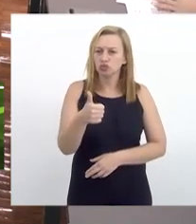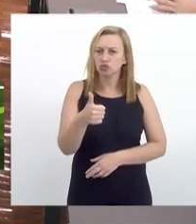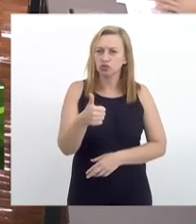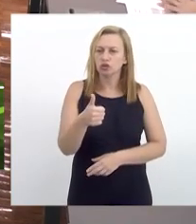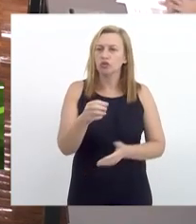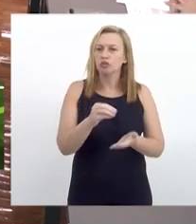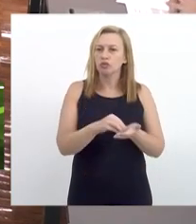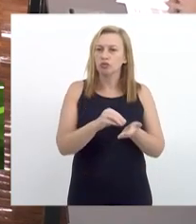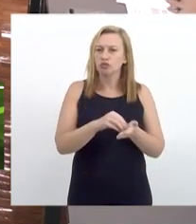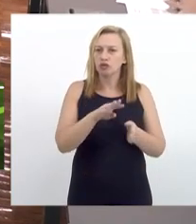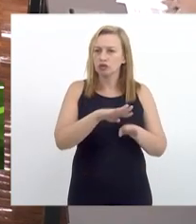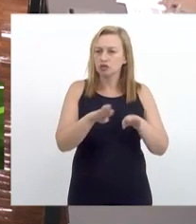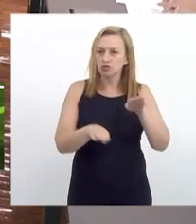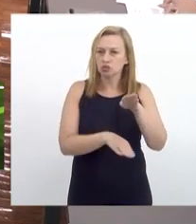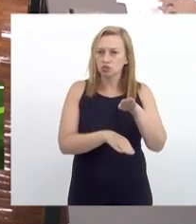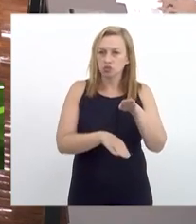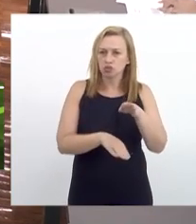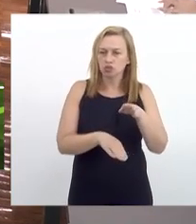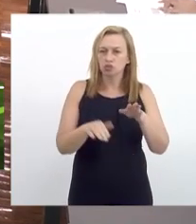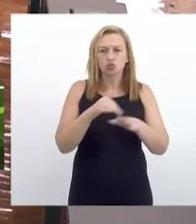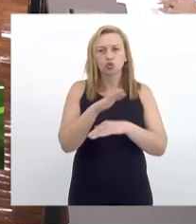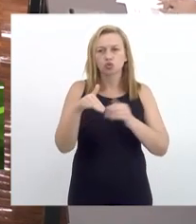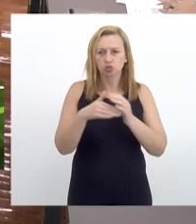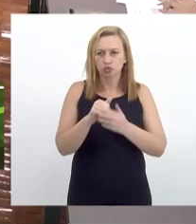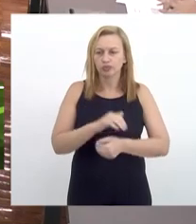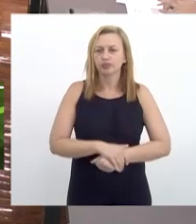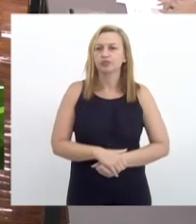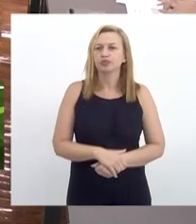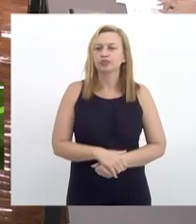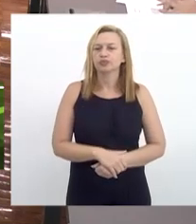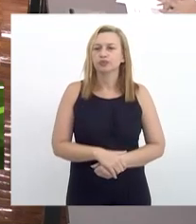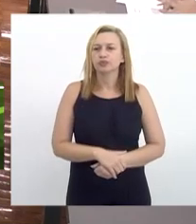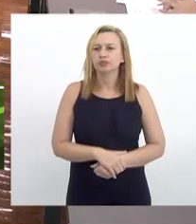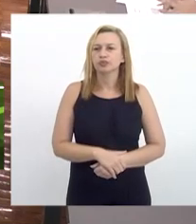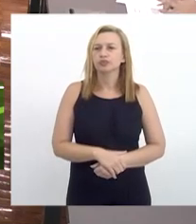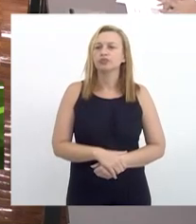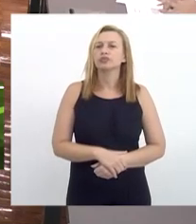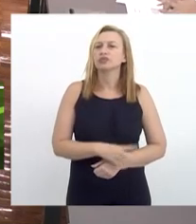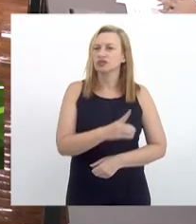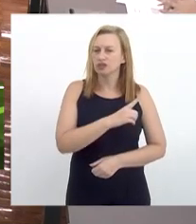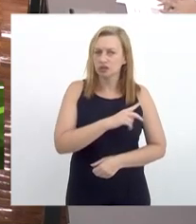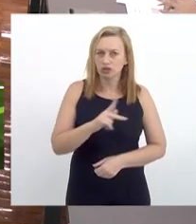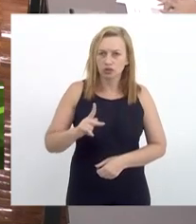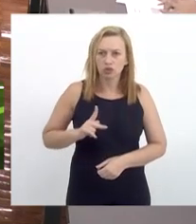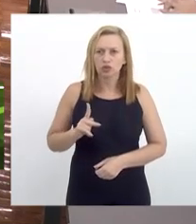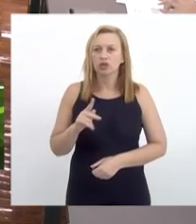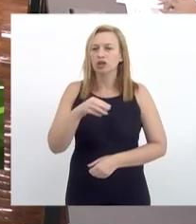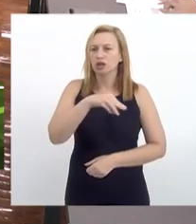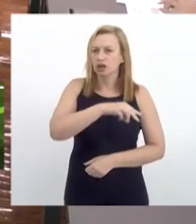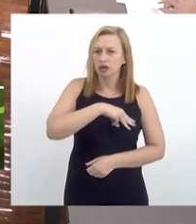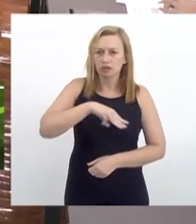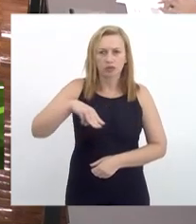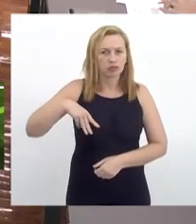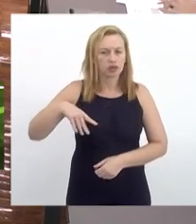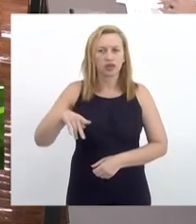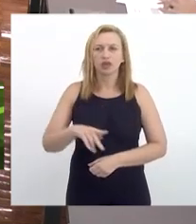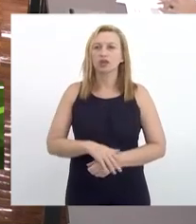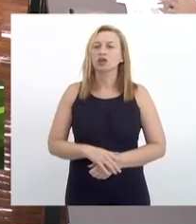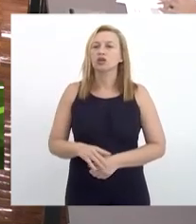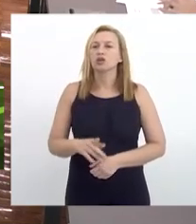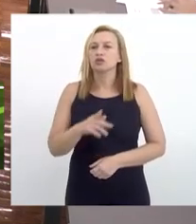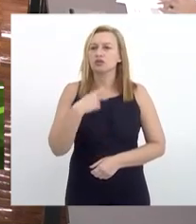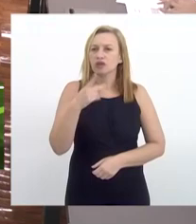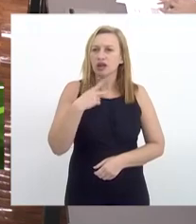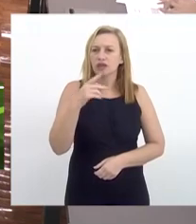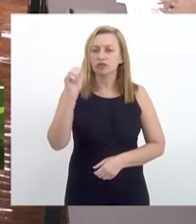individualização todos todos que faz a defensoria que fez o mp quando a gente fala